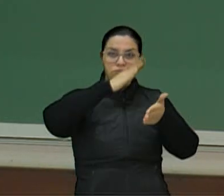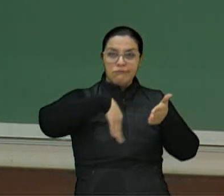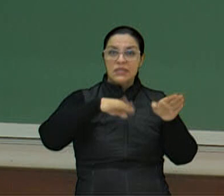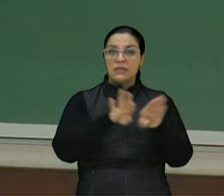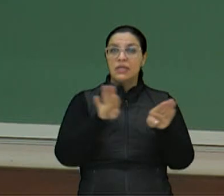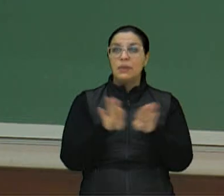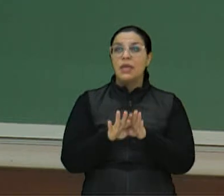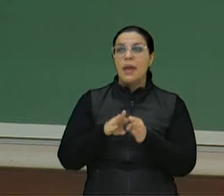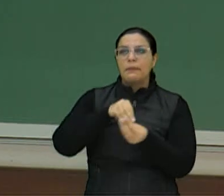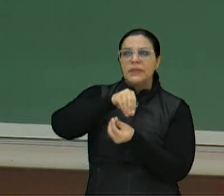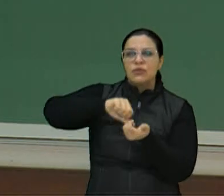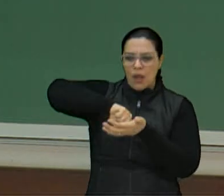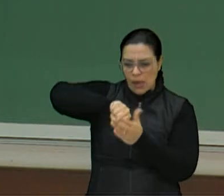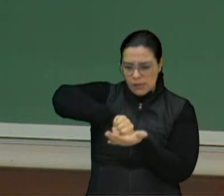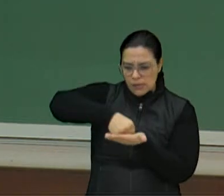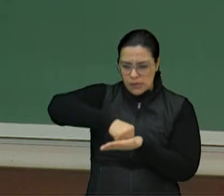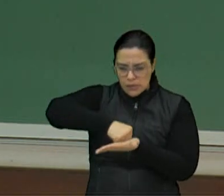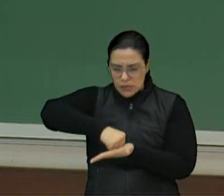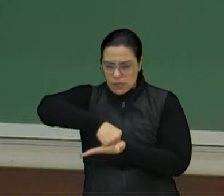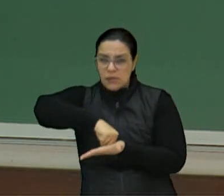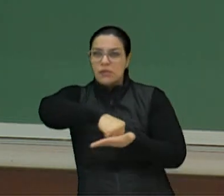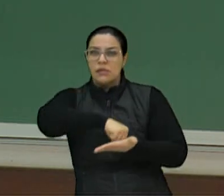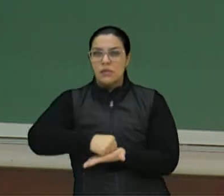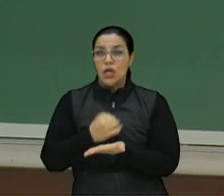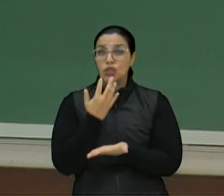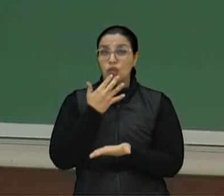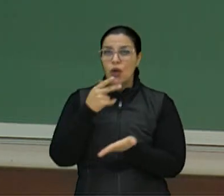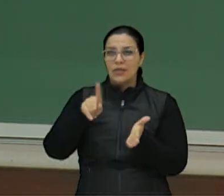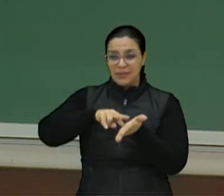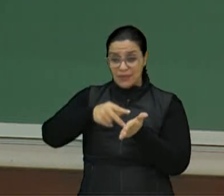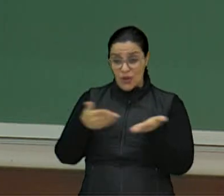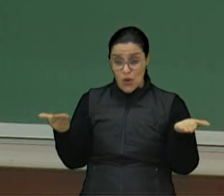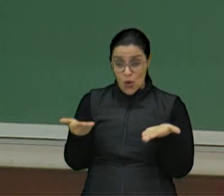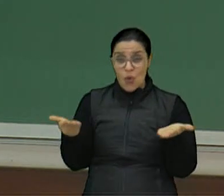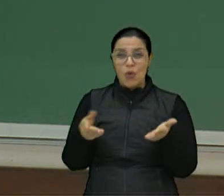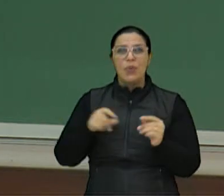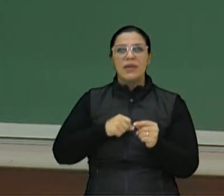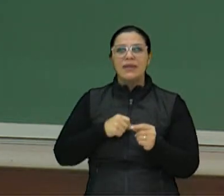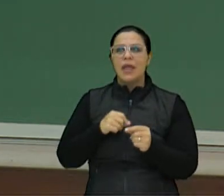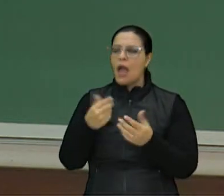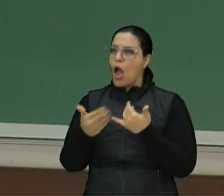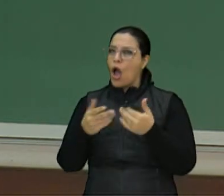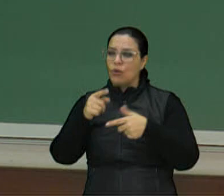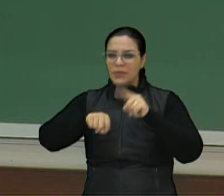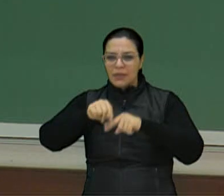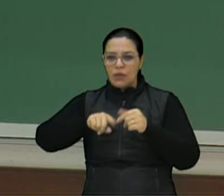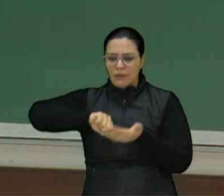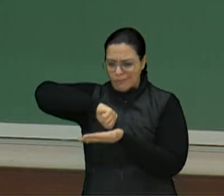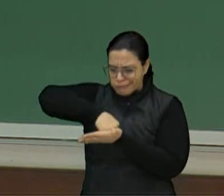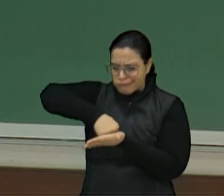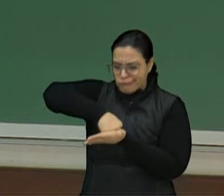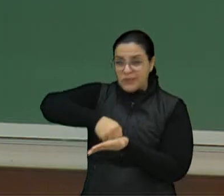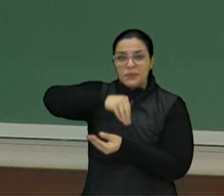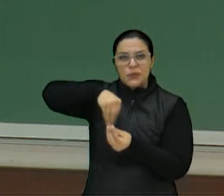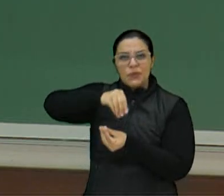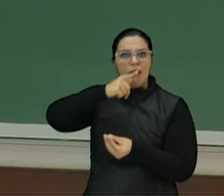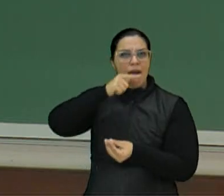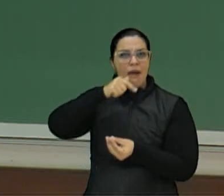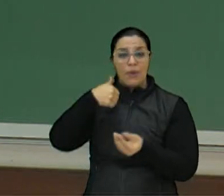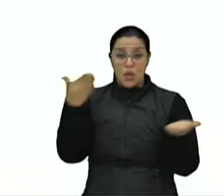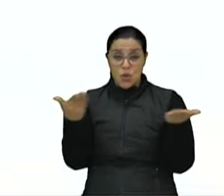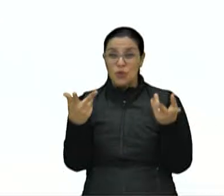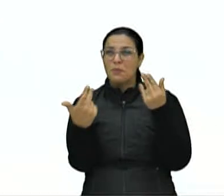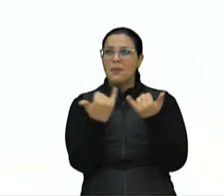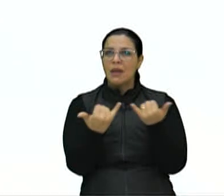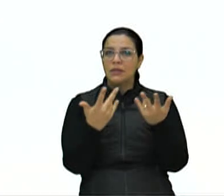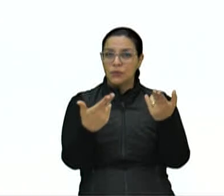do pigmento já é próximo do resultado que a gente conhece da aquarela hoje. Até o século IX,